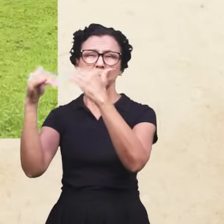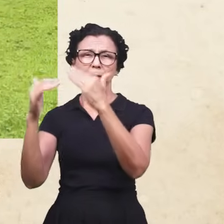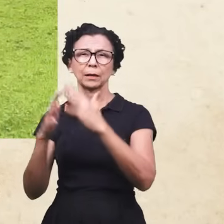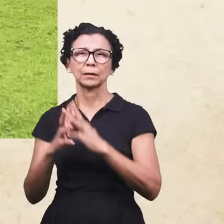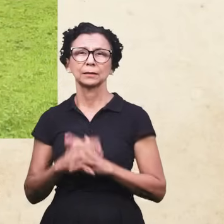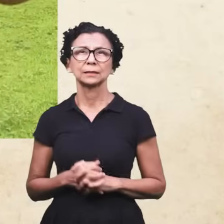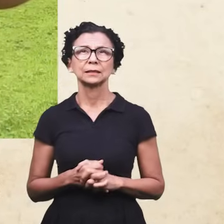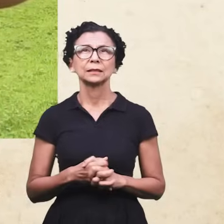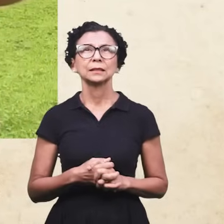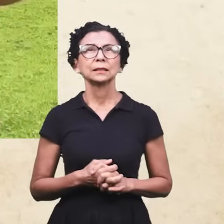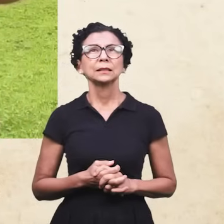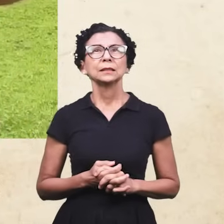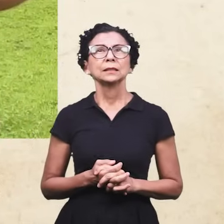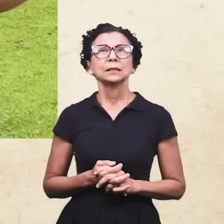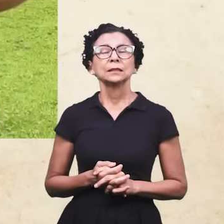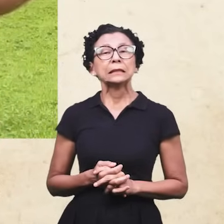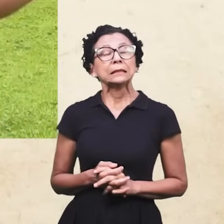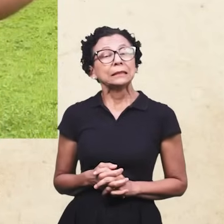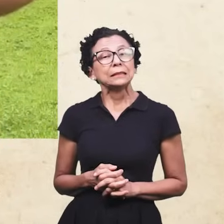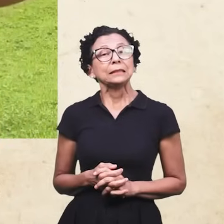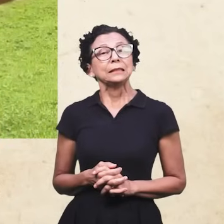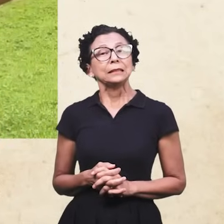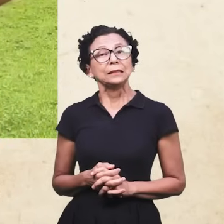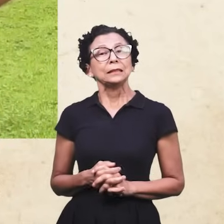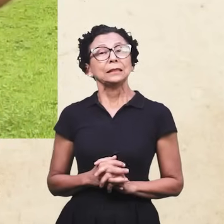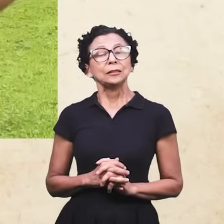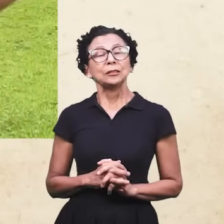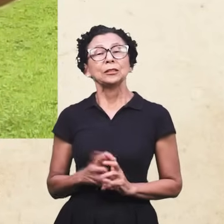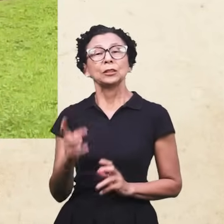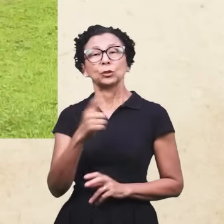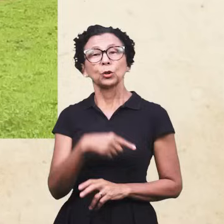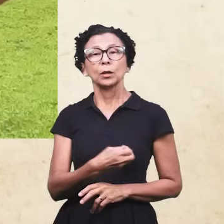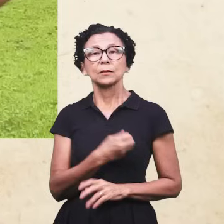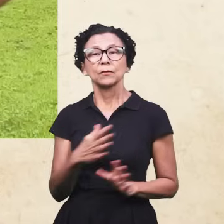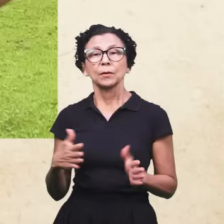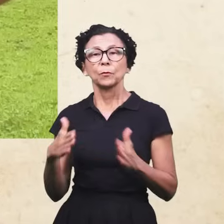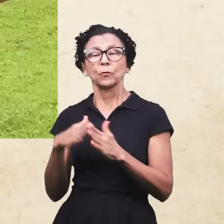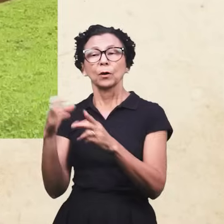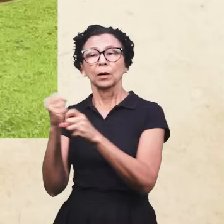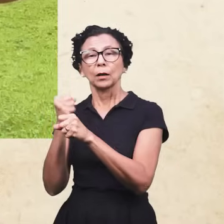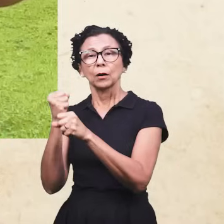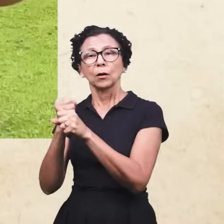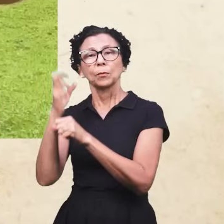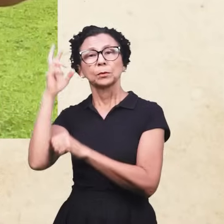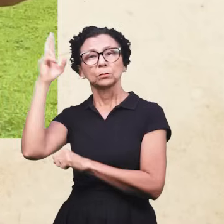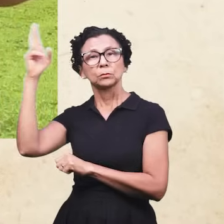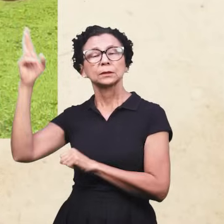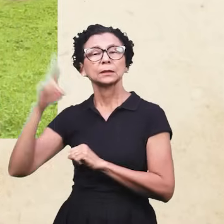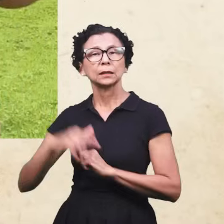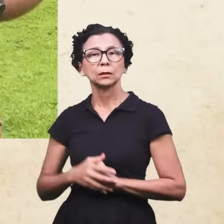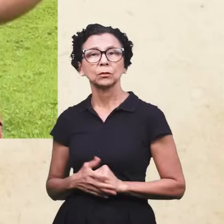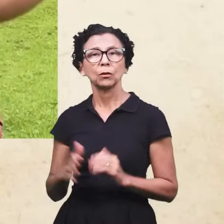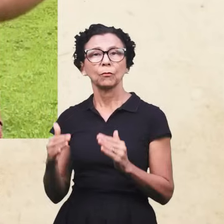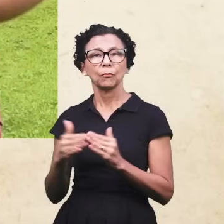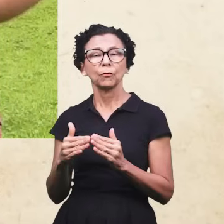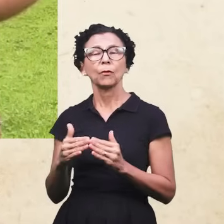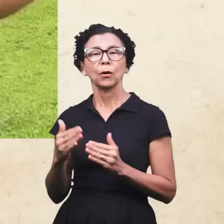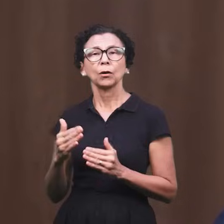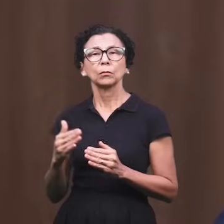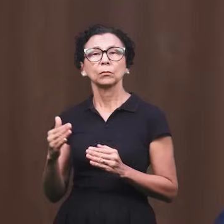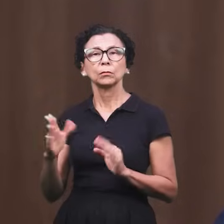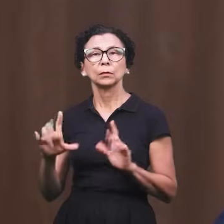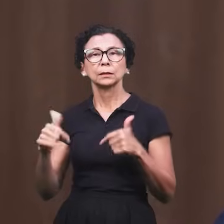e como no dia a dia nós nos mantemos com a mente voltada para a obra, voltada para o Senhor, voltado para aquilo que o Espírito Santo tem nos